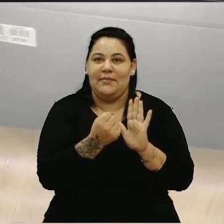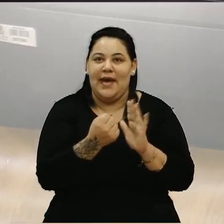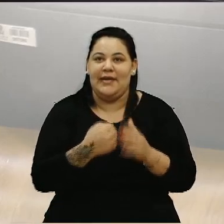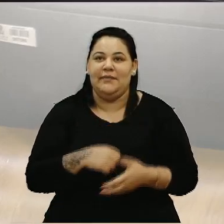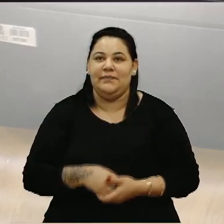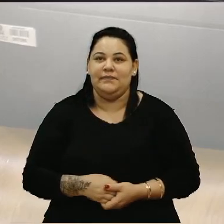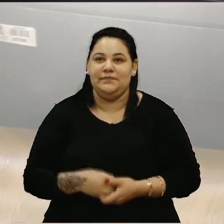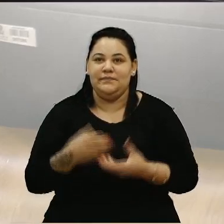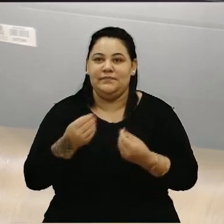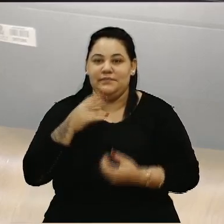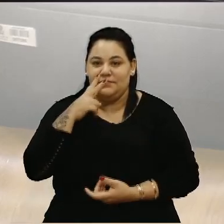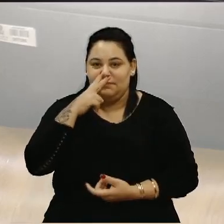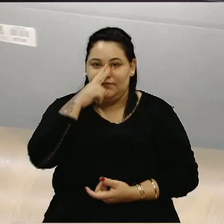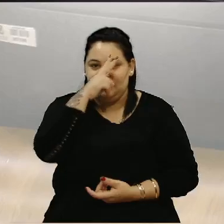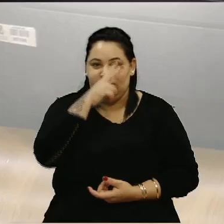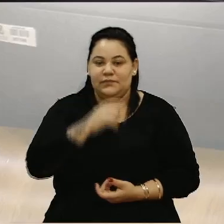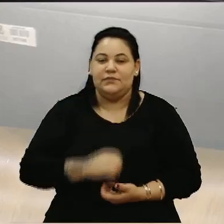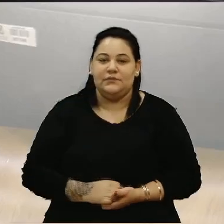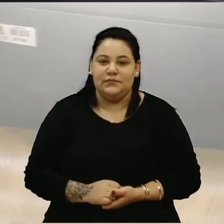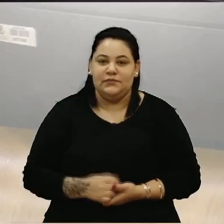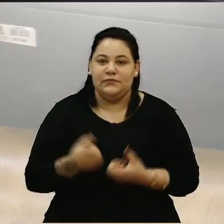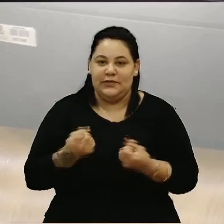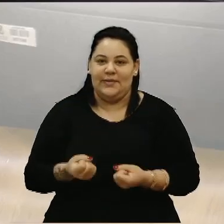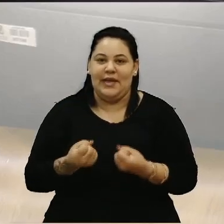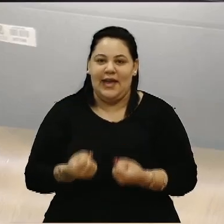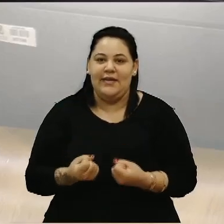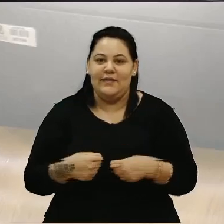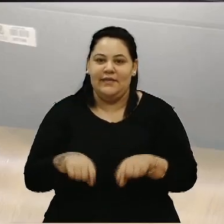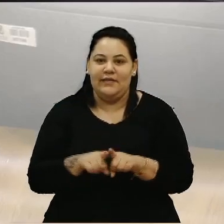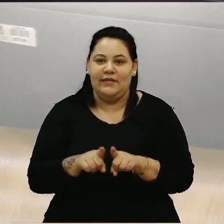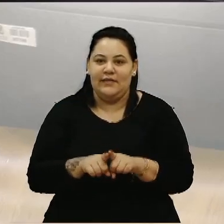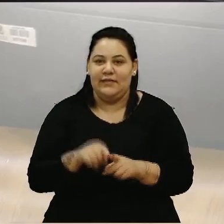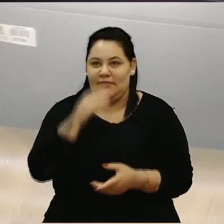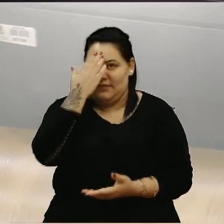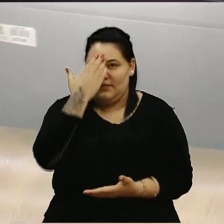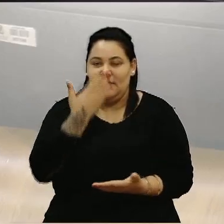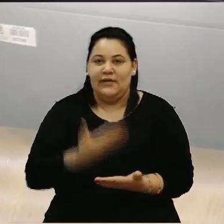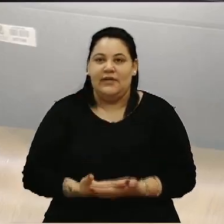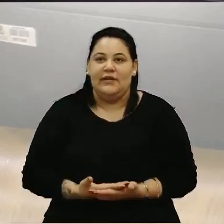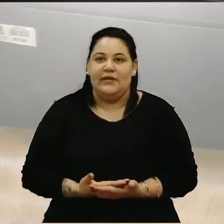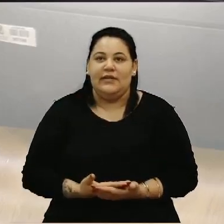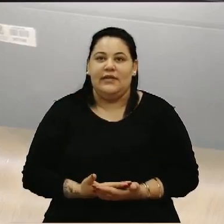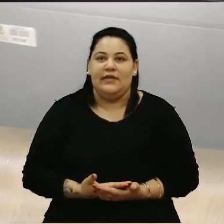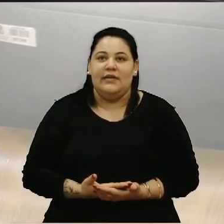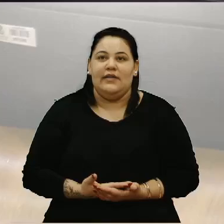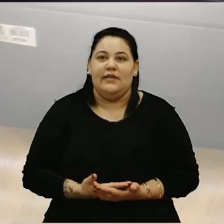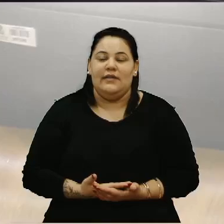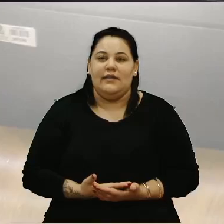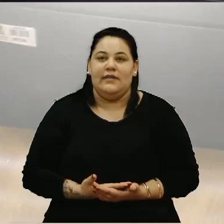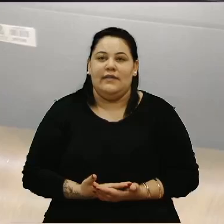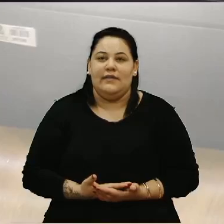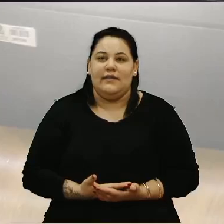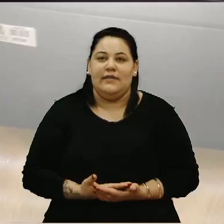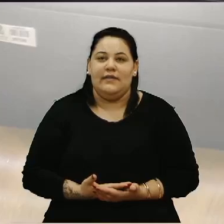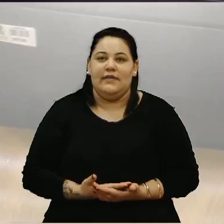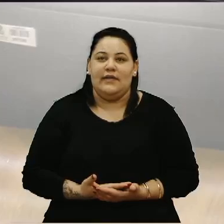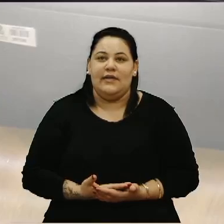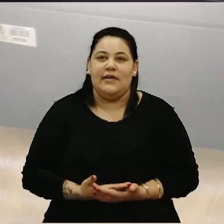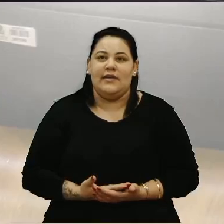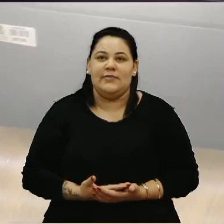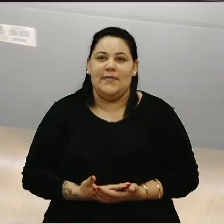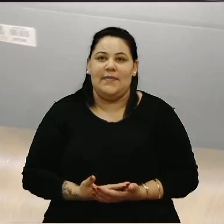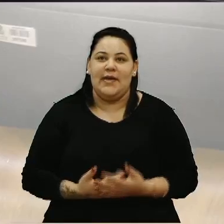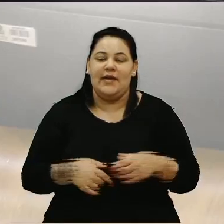muito forte, é muito pesado. E acredito que a Maesa é uma grande oportunidade para logo ali na frente, né, que Caxias do Sul contribui, inclusive,